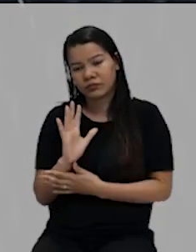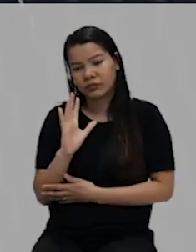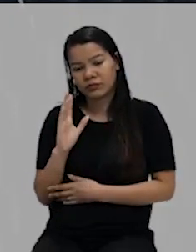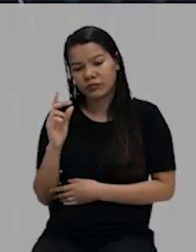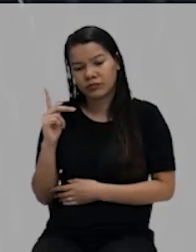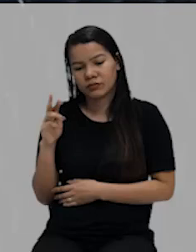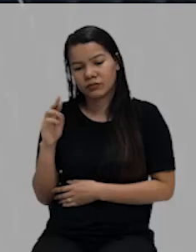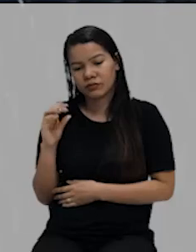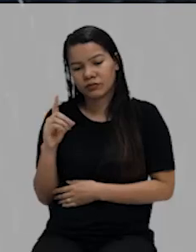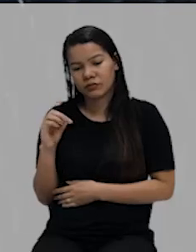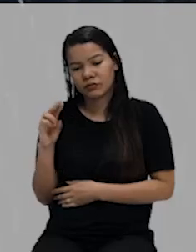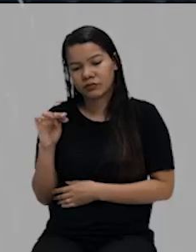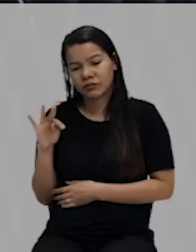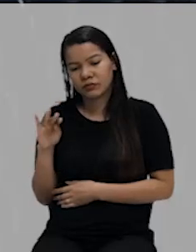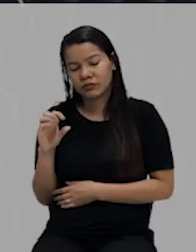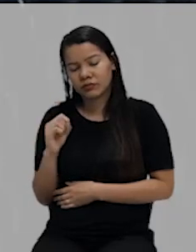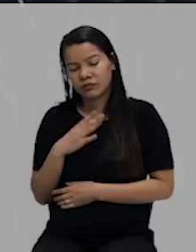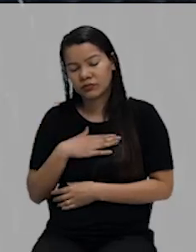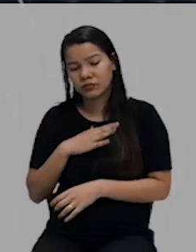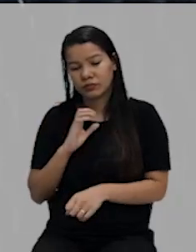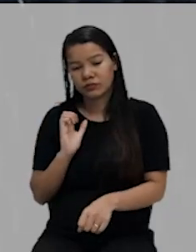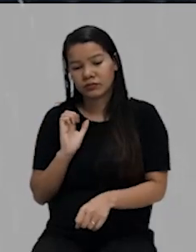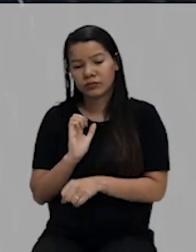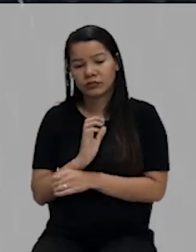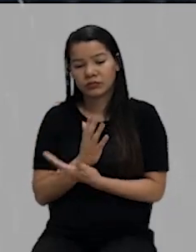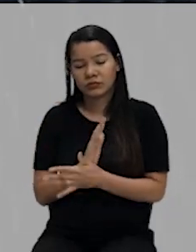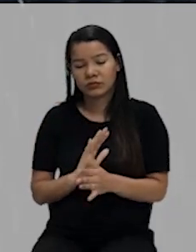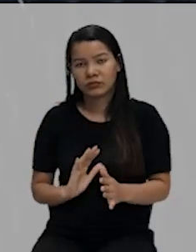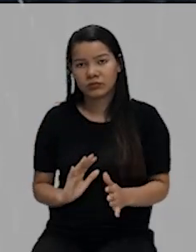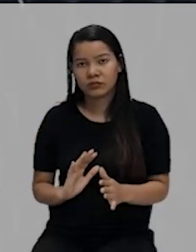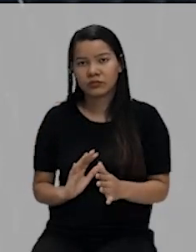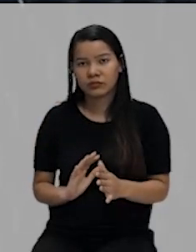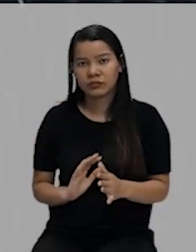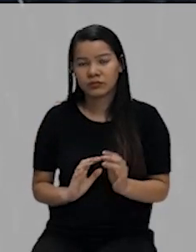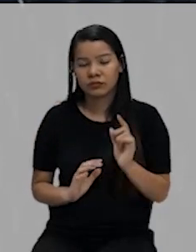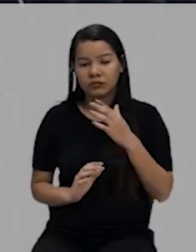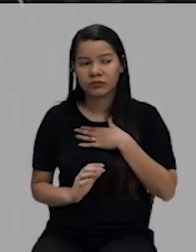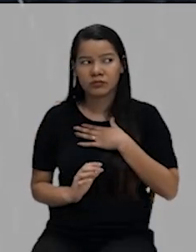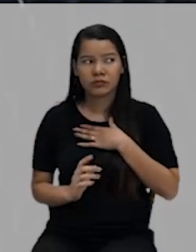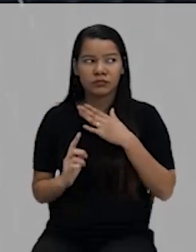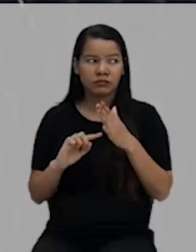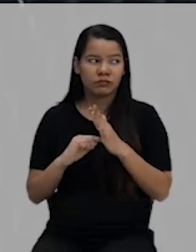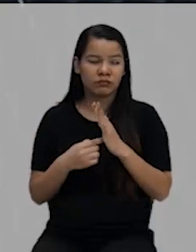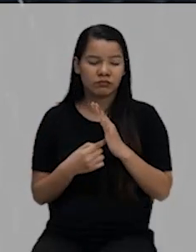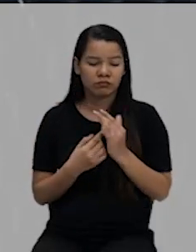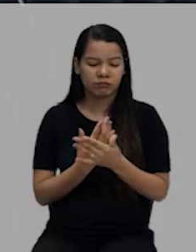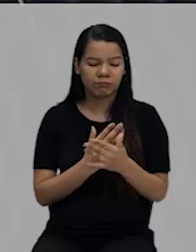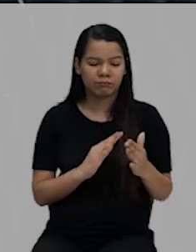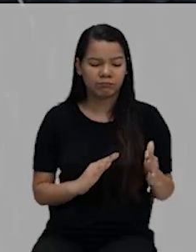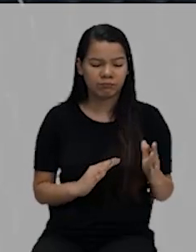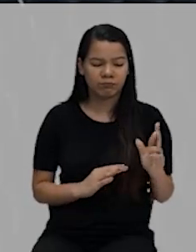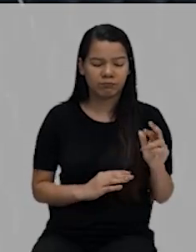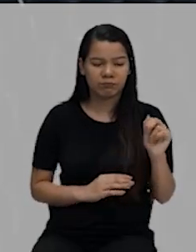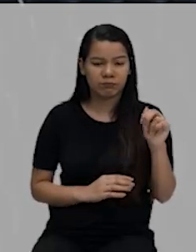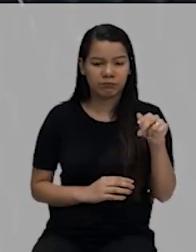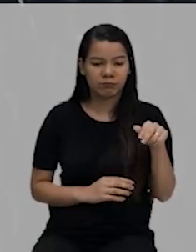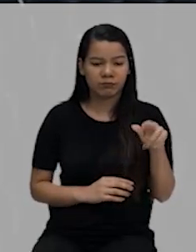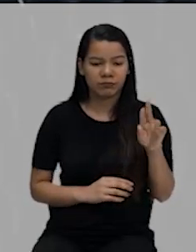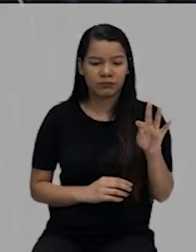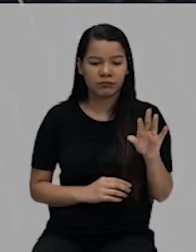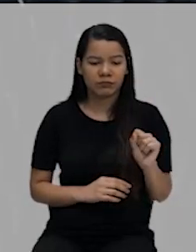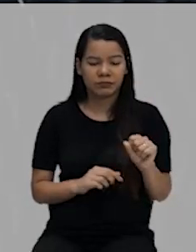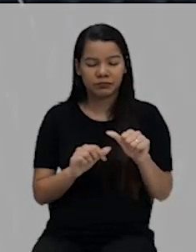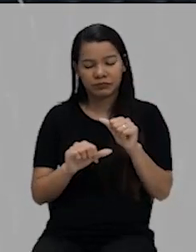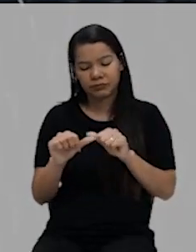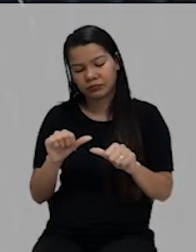produtos. É o meu estado final, certo? É o meu ponto final. Reagentes